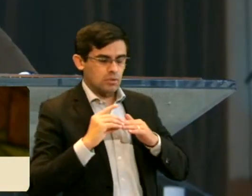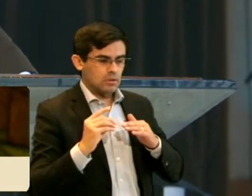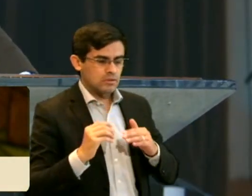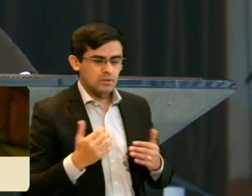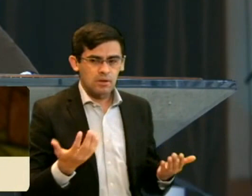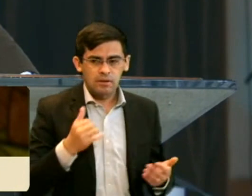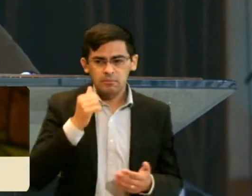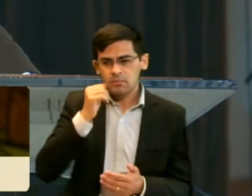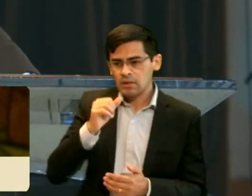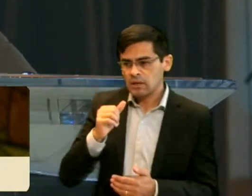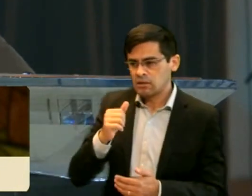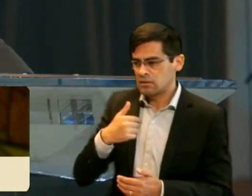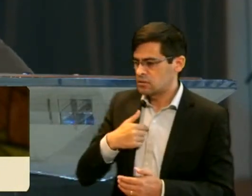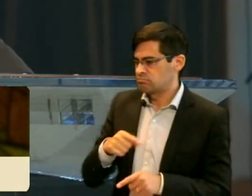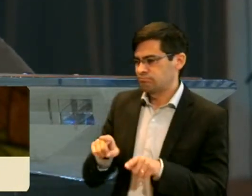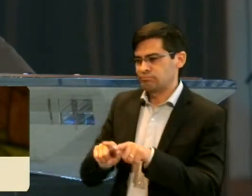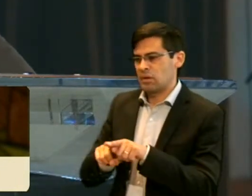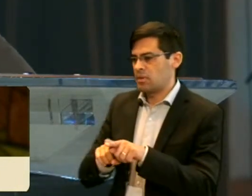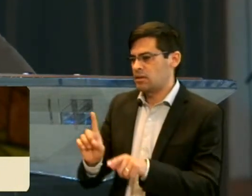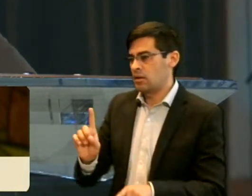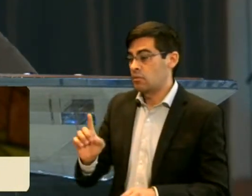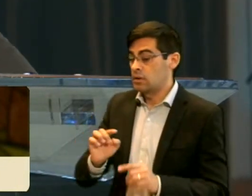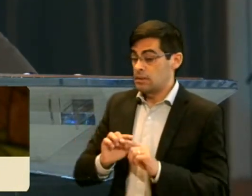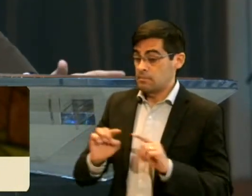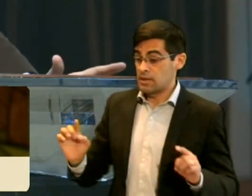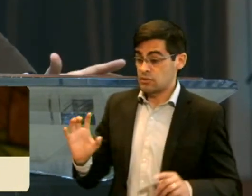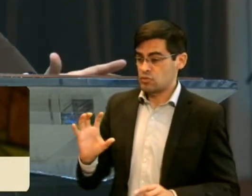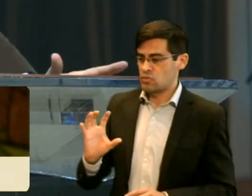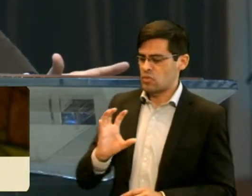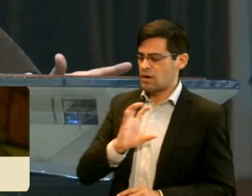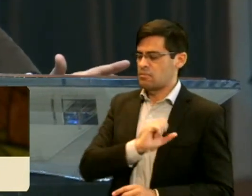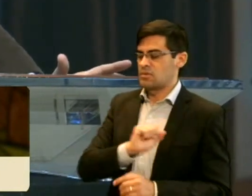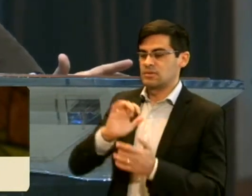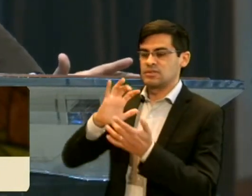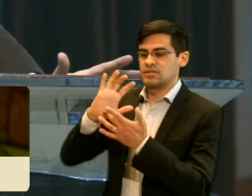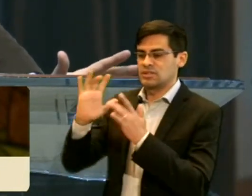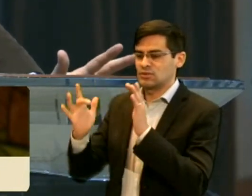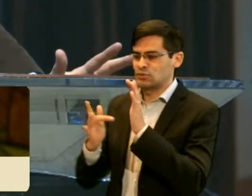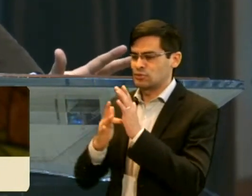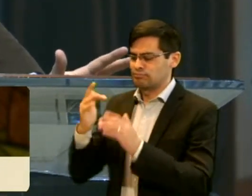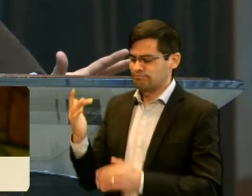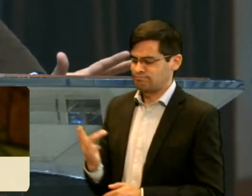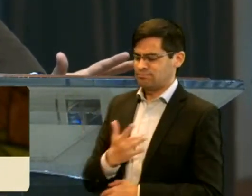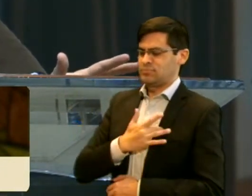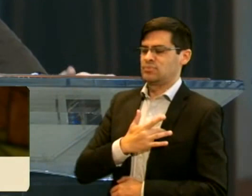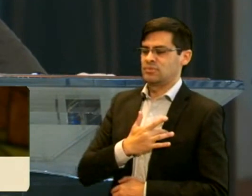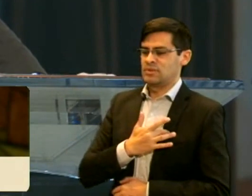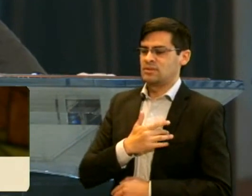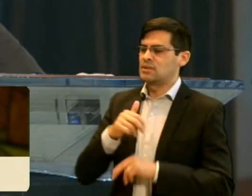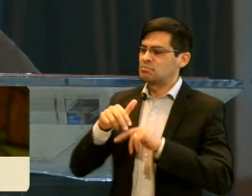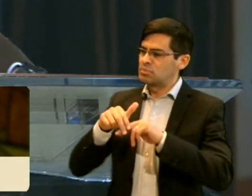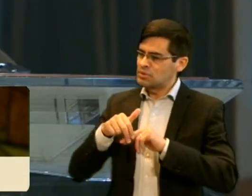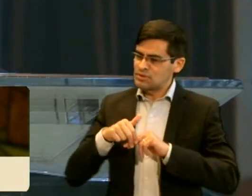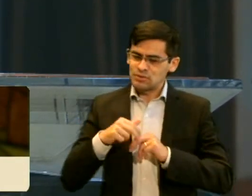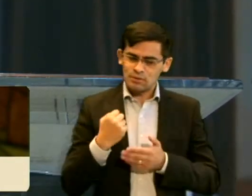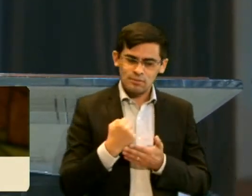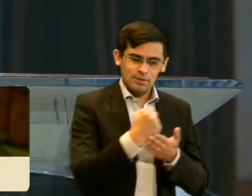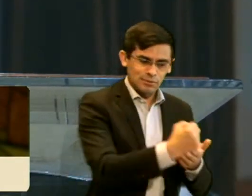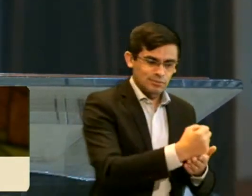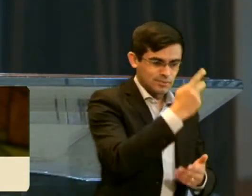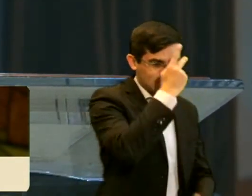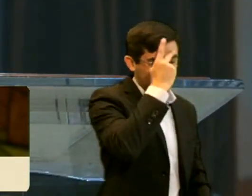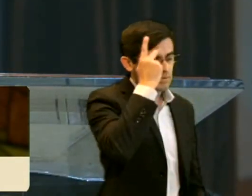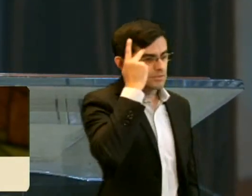E ela diz: eu também não, mas o amor de Jesus me constrange. Sabe, hoje eu